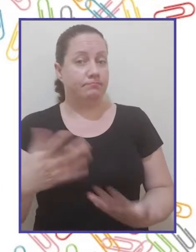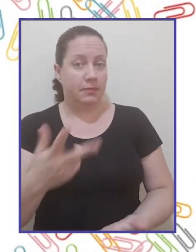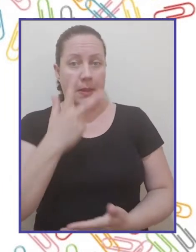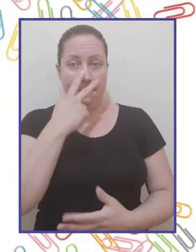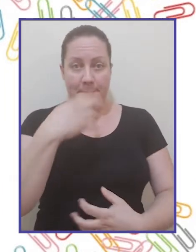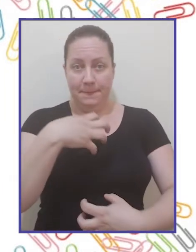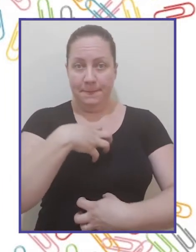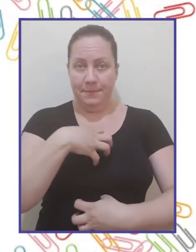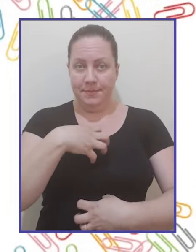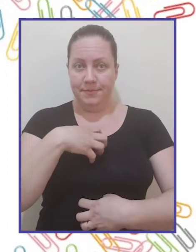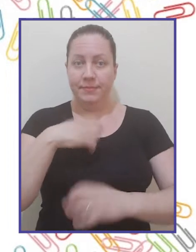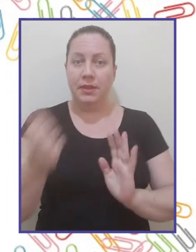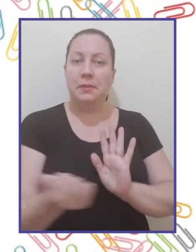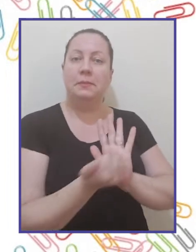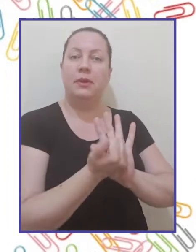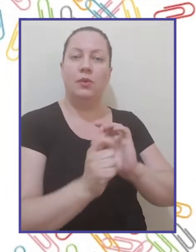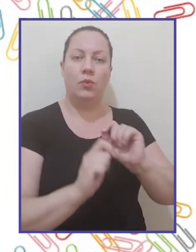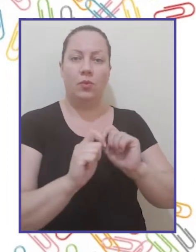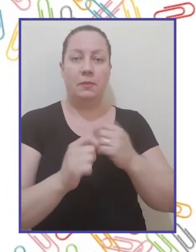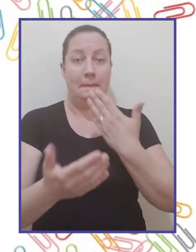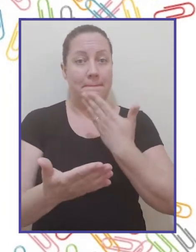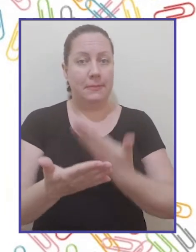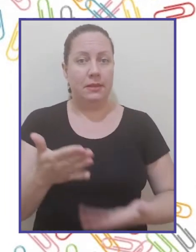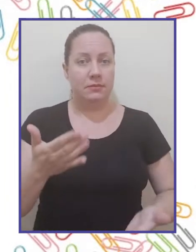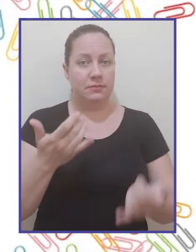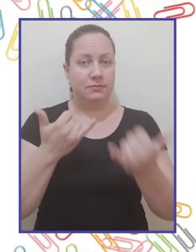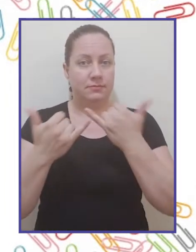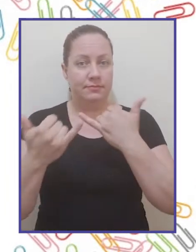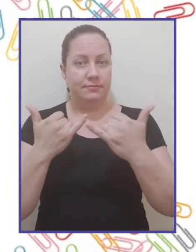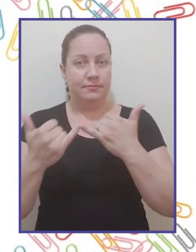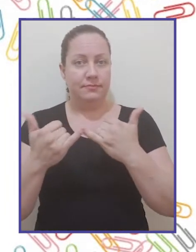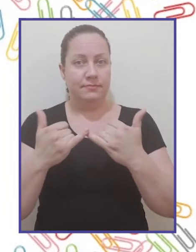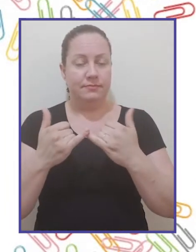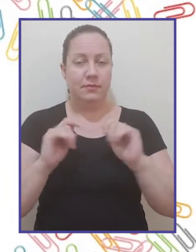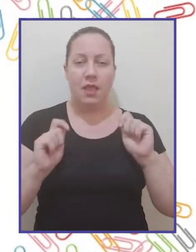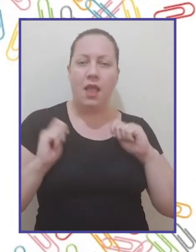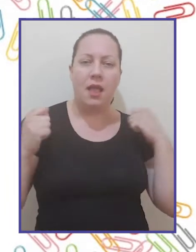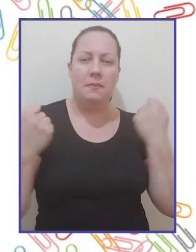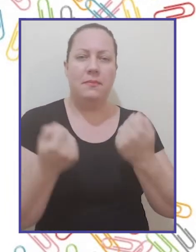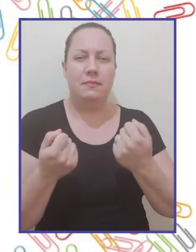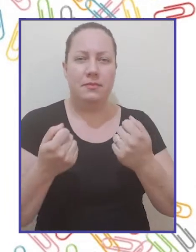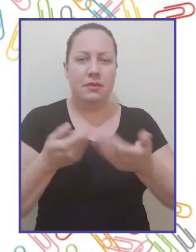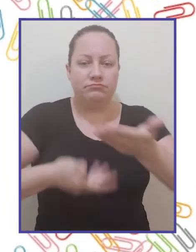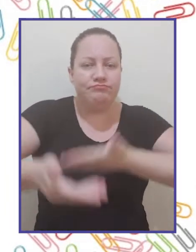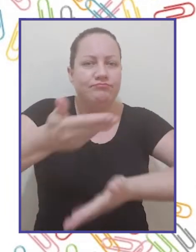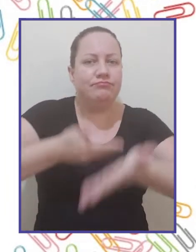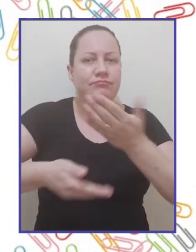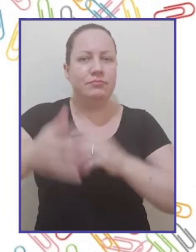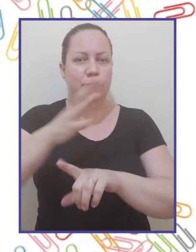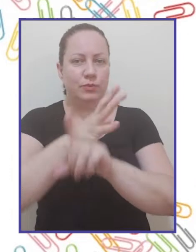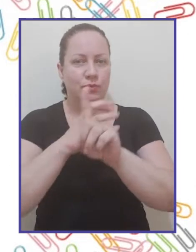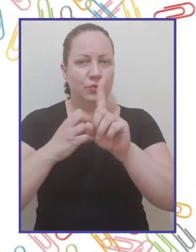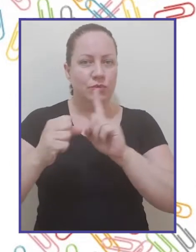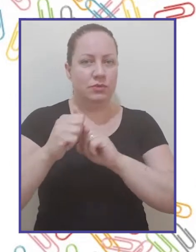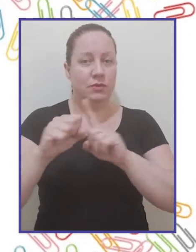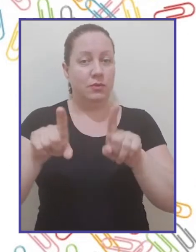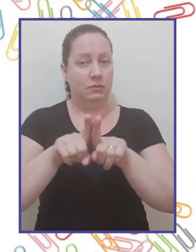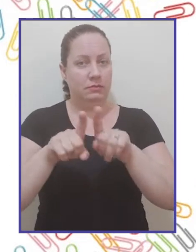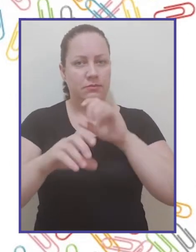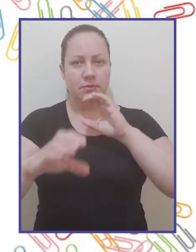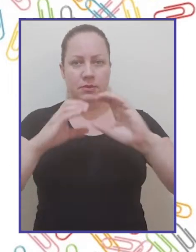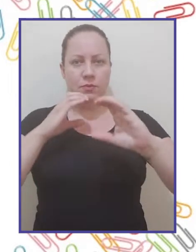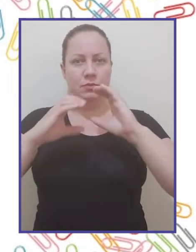mesma forma, são marcados pela perda, por exemplo, das habilidades de interação social e